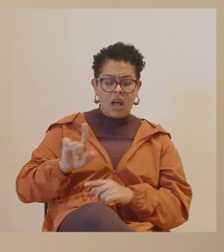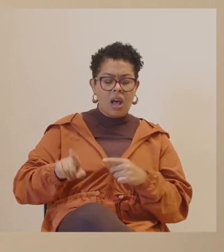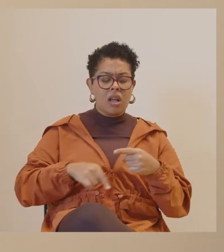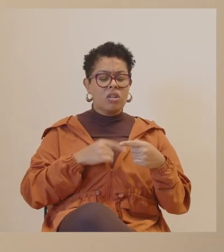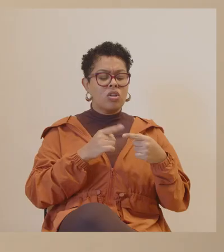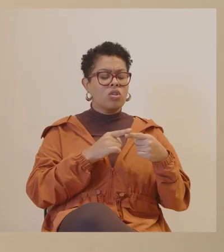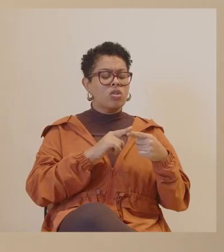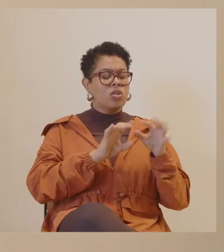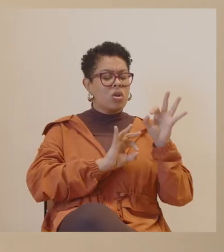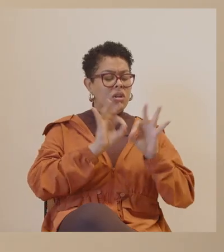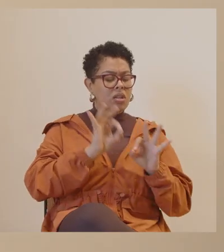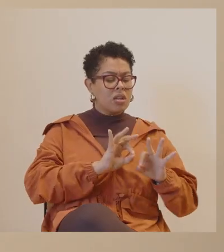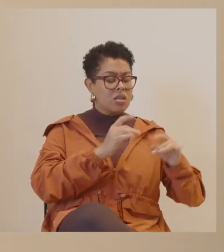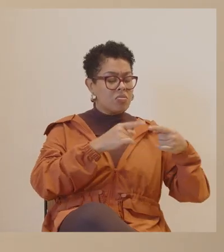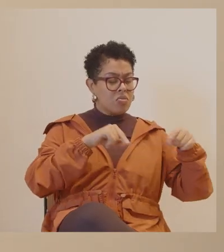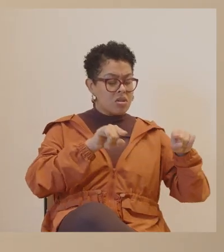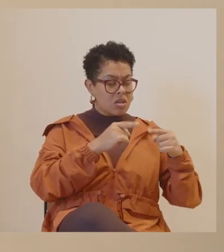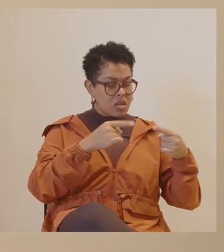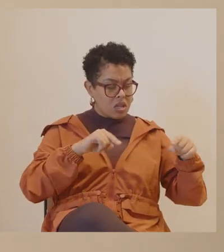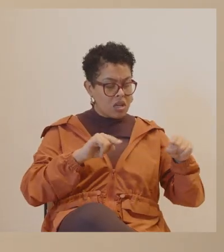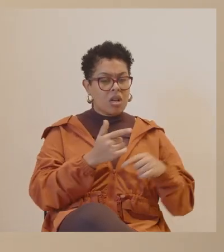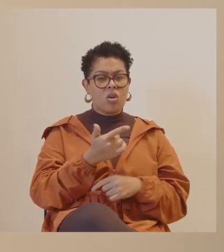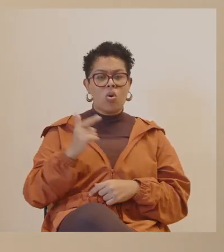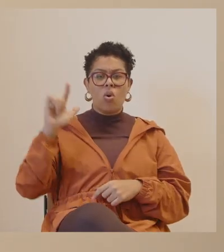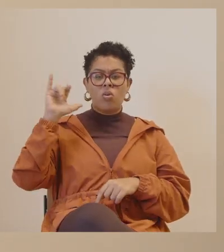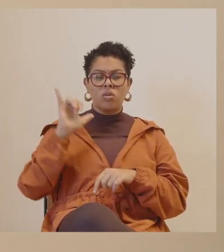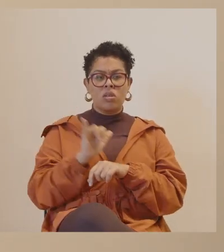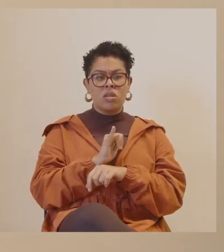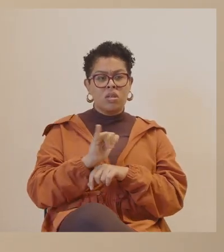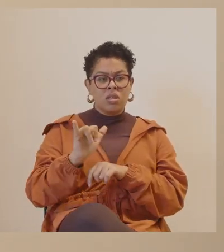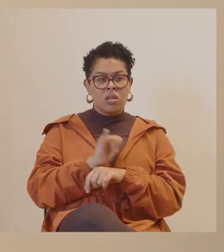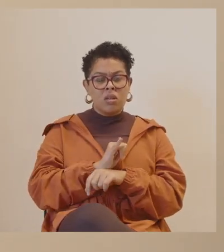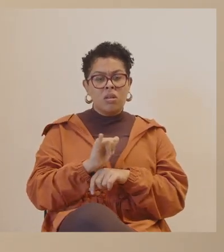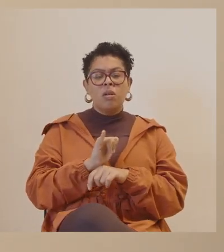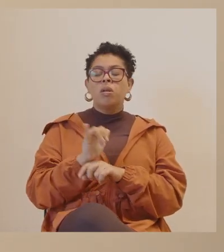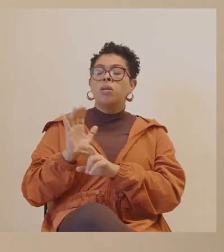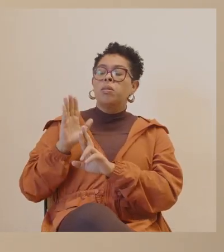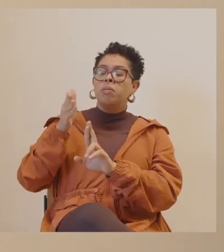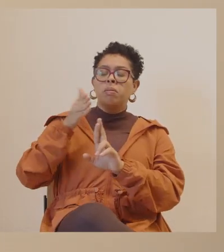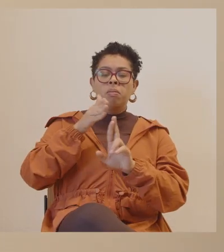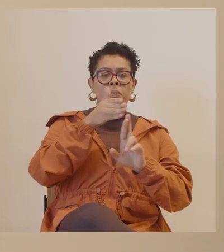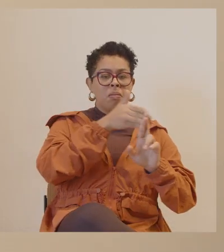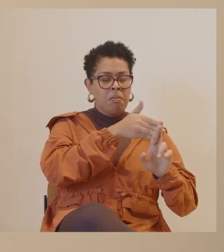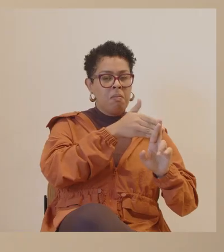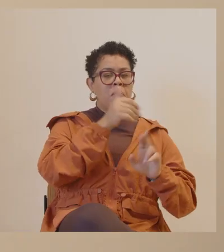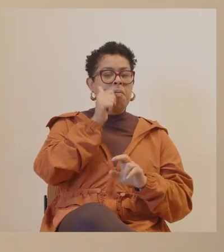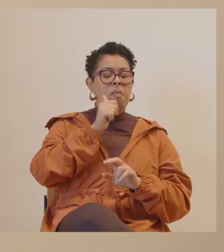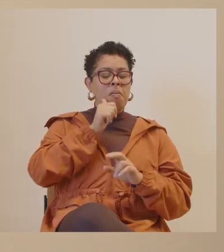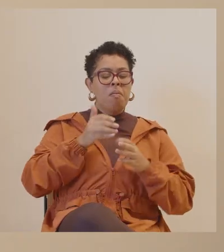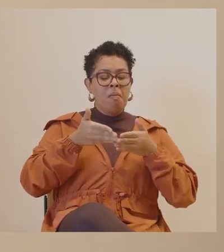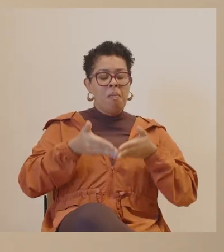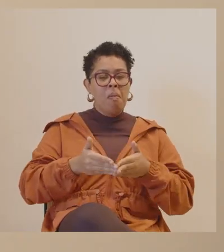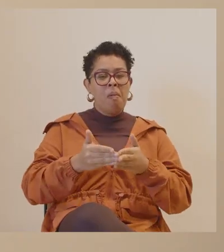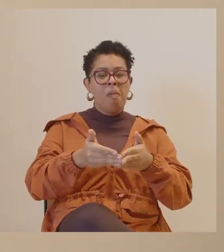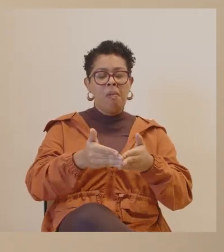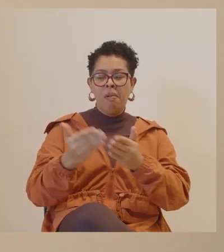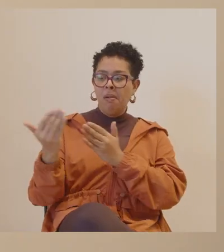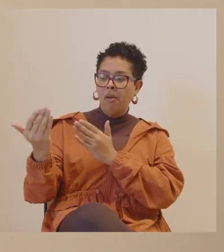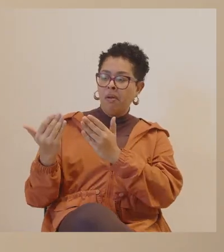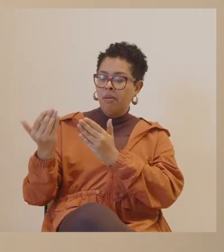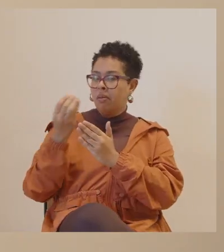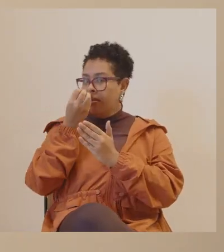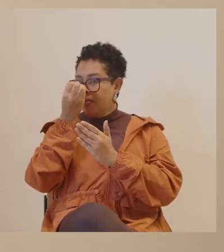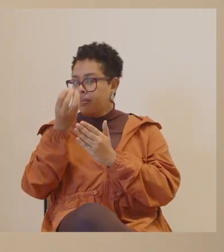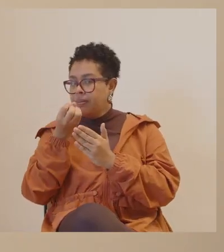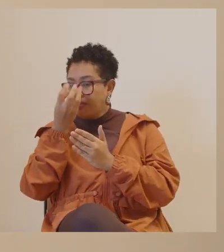né, e outros meios, né, dessas figuras femininas que passeiam de barco, que são comparadas à flor na